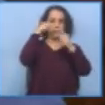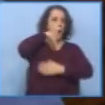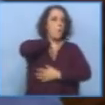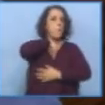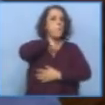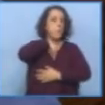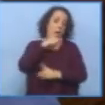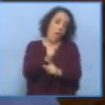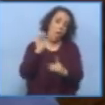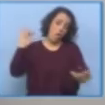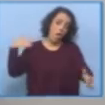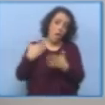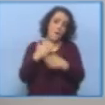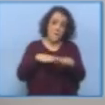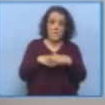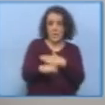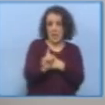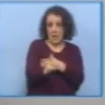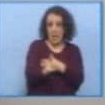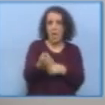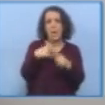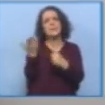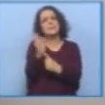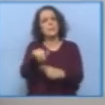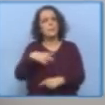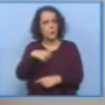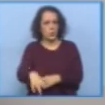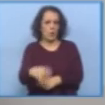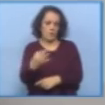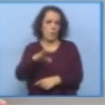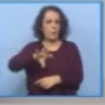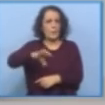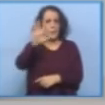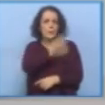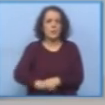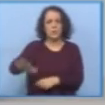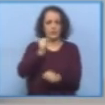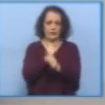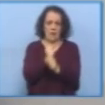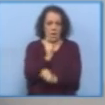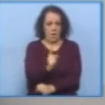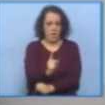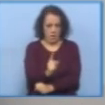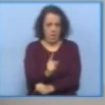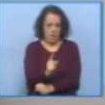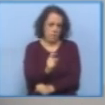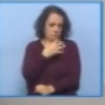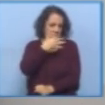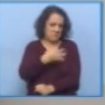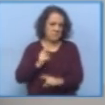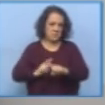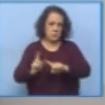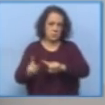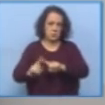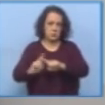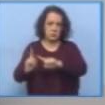feito. Penso que no caso português, em todo o país está a ser feito, com certeza. Nas várias dioceses, nas